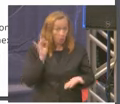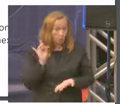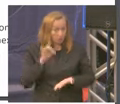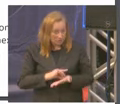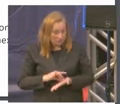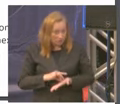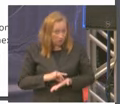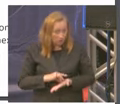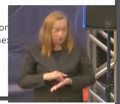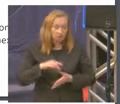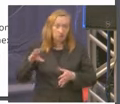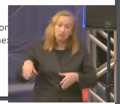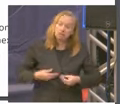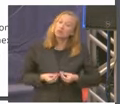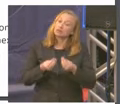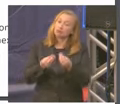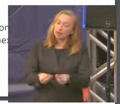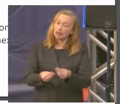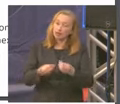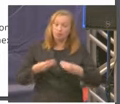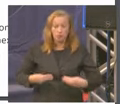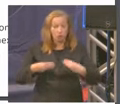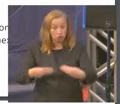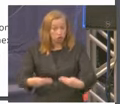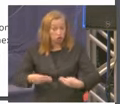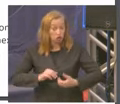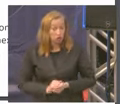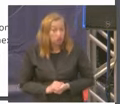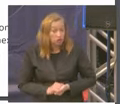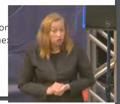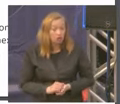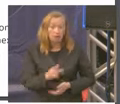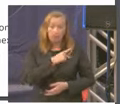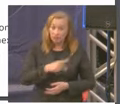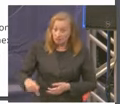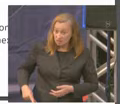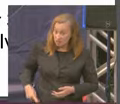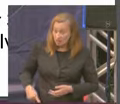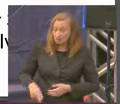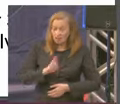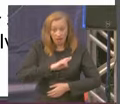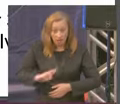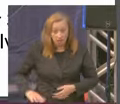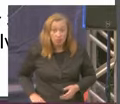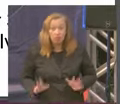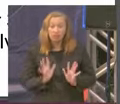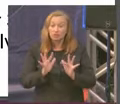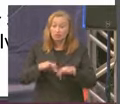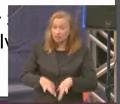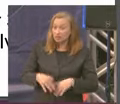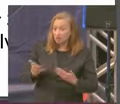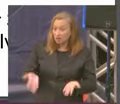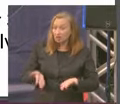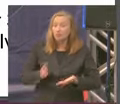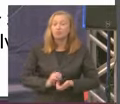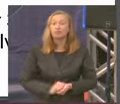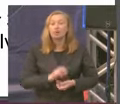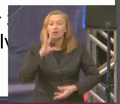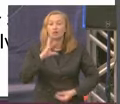que está sendo entregue para os ministros, dois ministros para o presidente da República. Pode passar, estamos encerrando já.